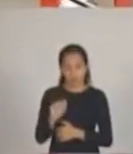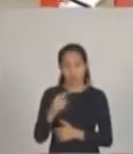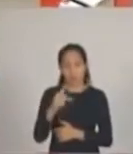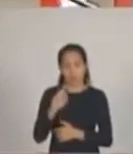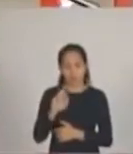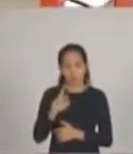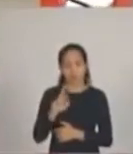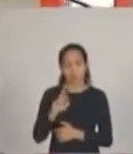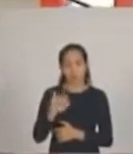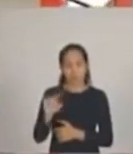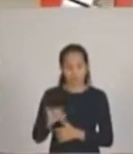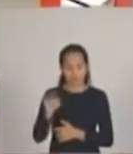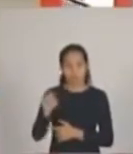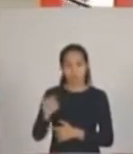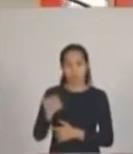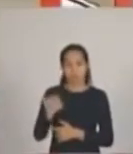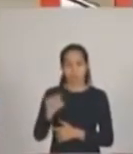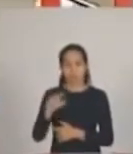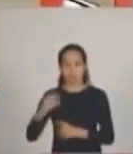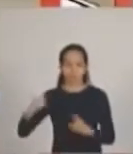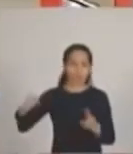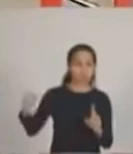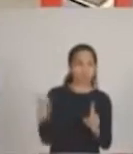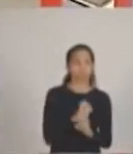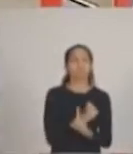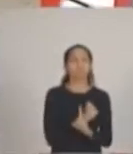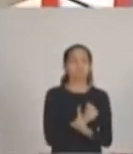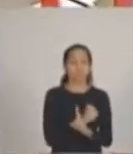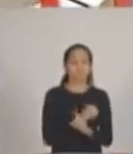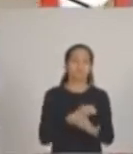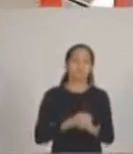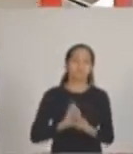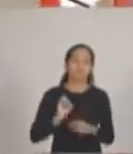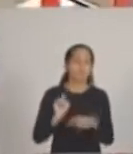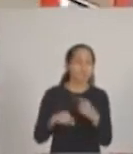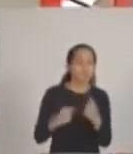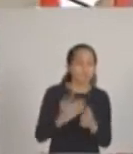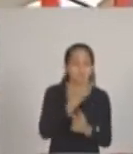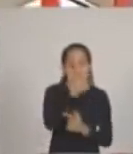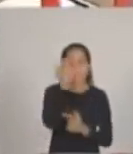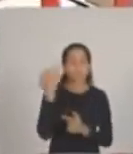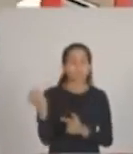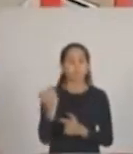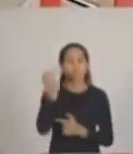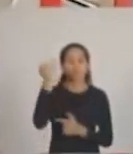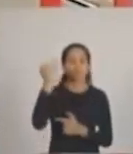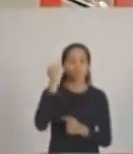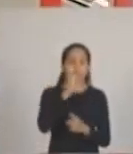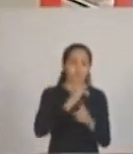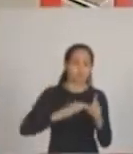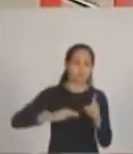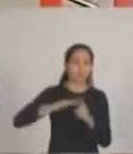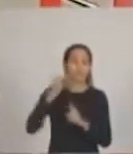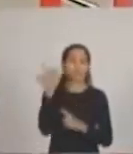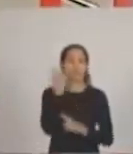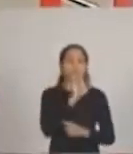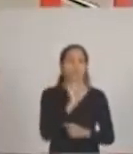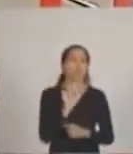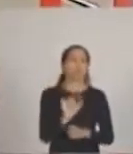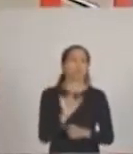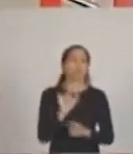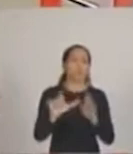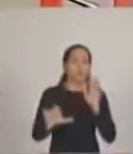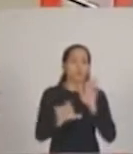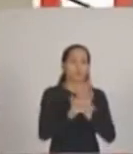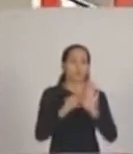E vejam, senhores, pouco tempo depois, uma pessoa muito importante da sociedade conseguiu que essa